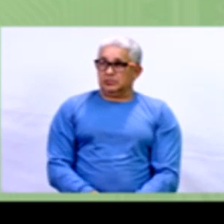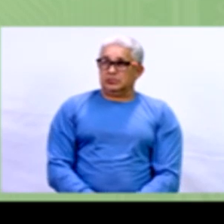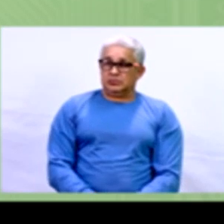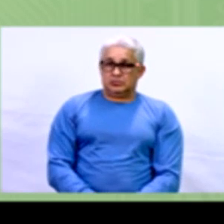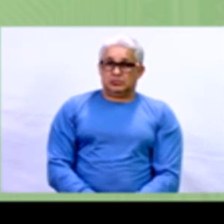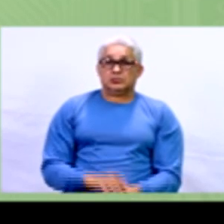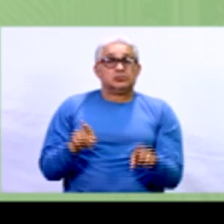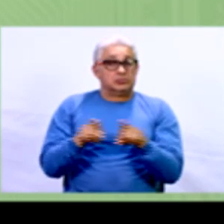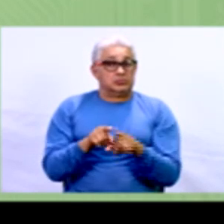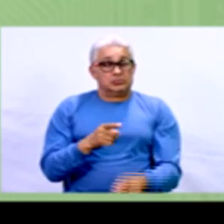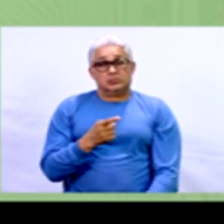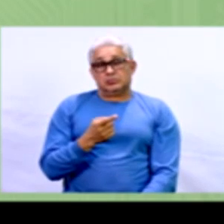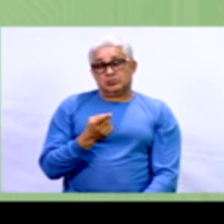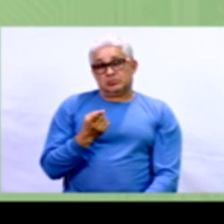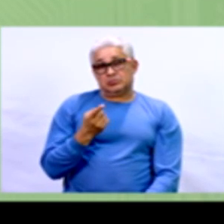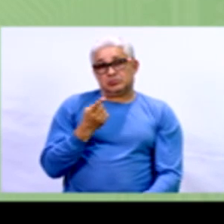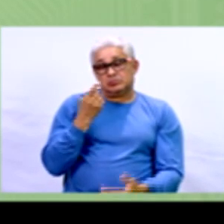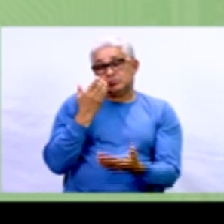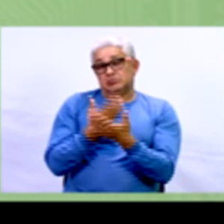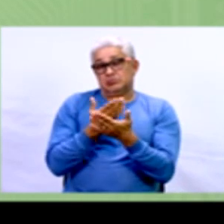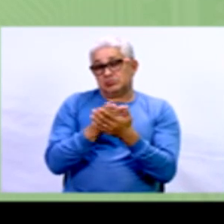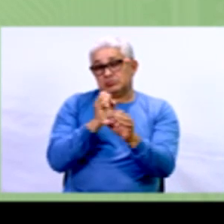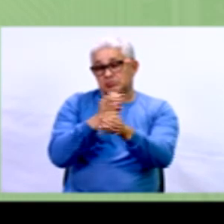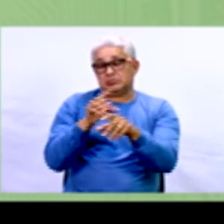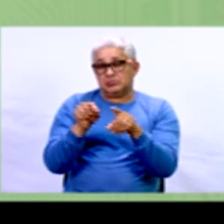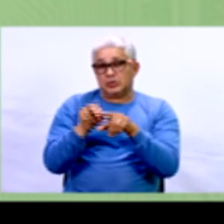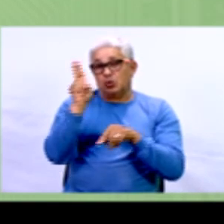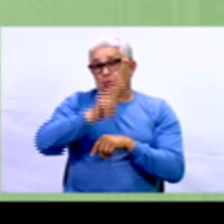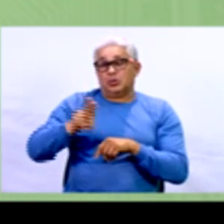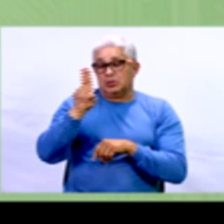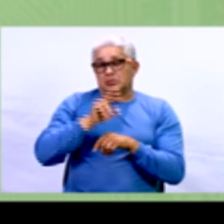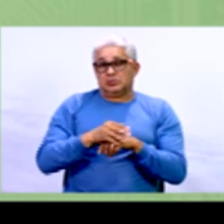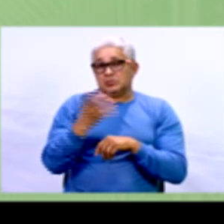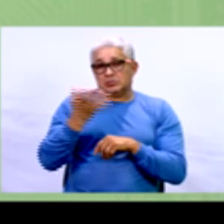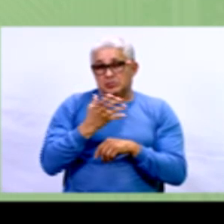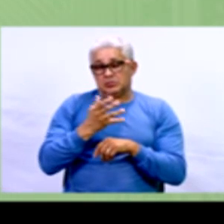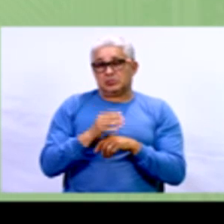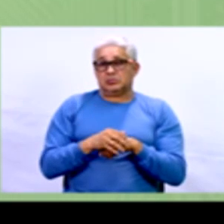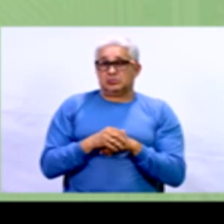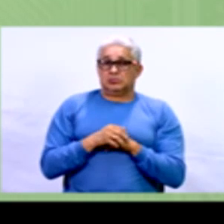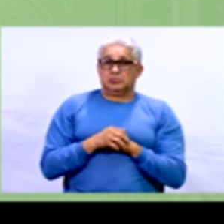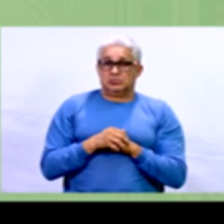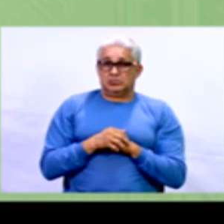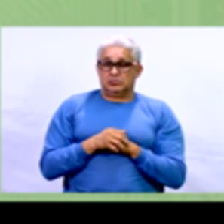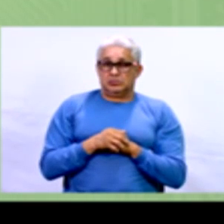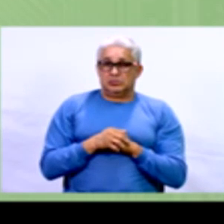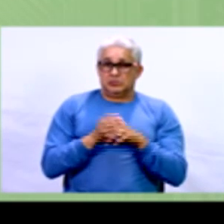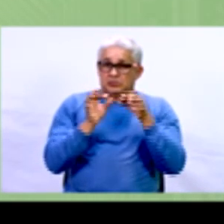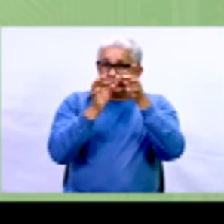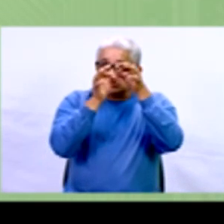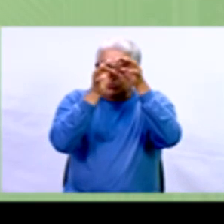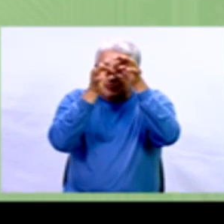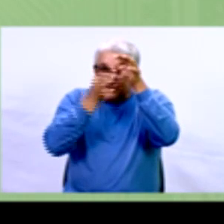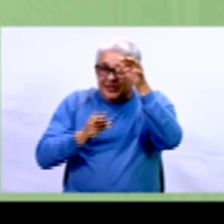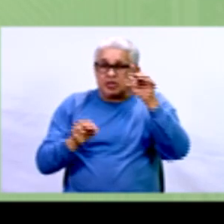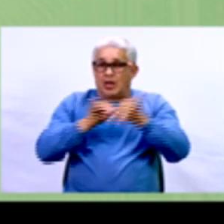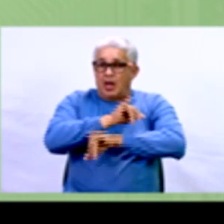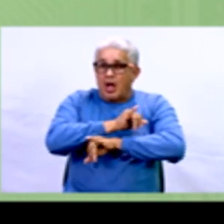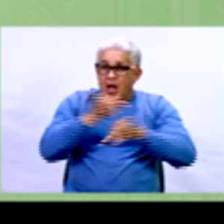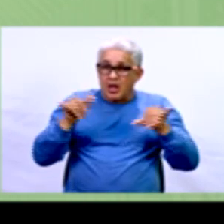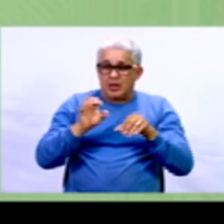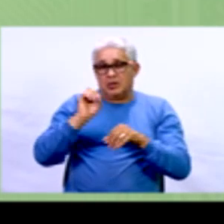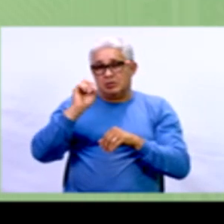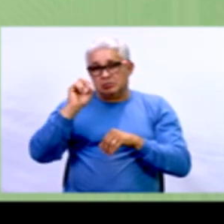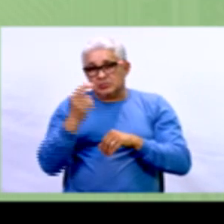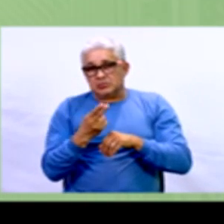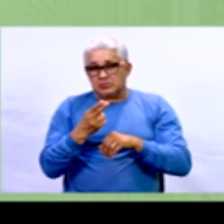Vimos também que utilizamos esses recursos quando queremos transmitir detalhes sobre uma informação ou